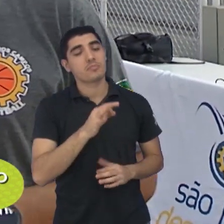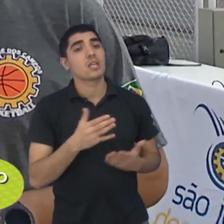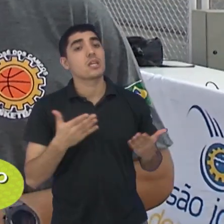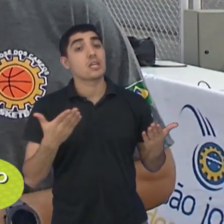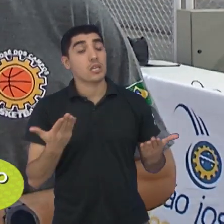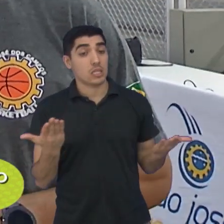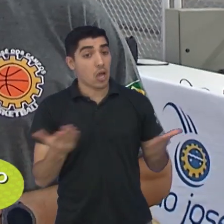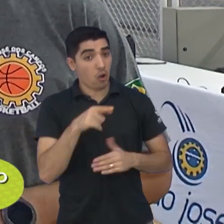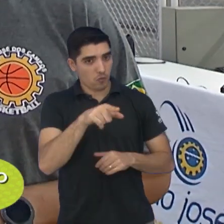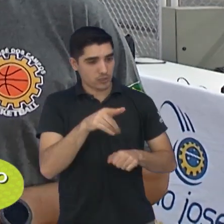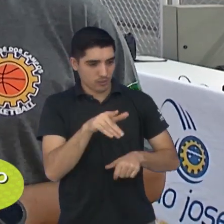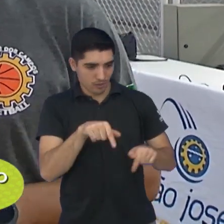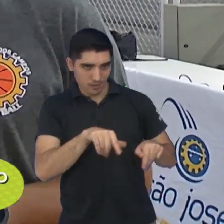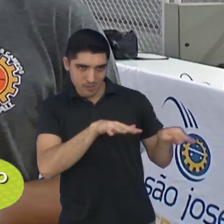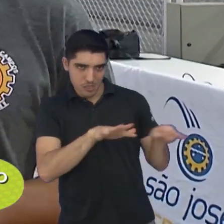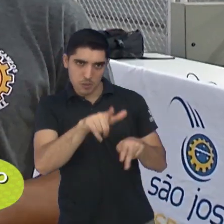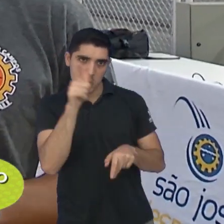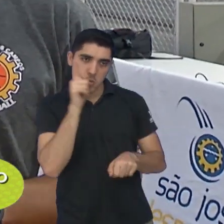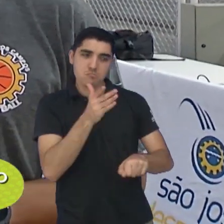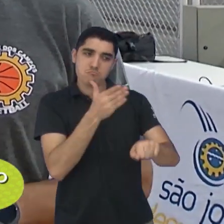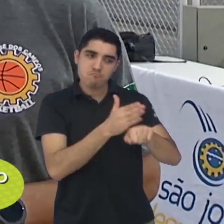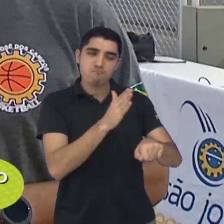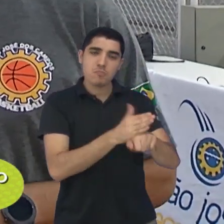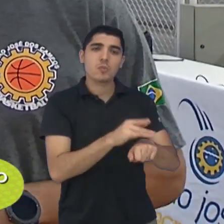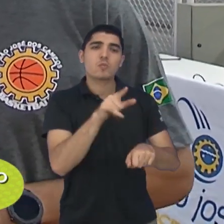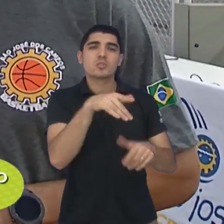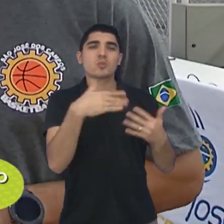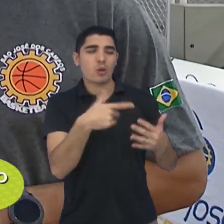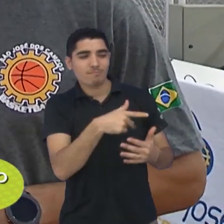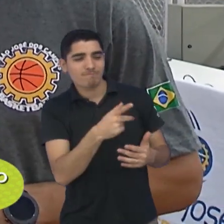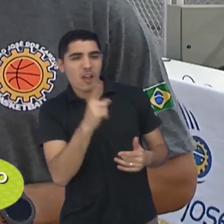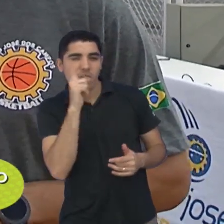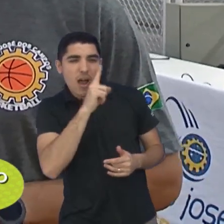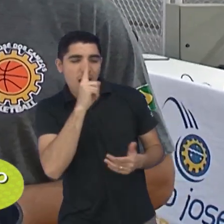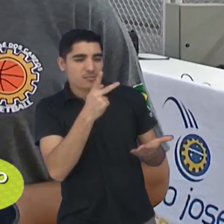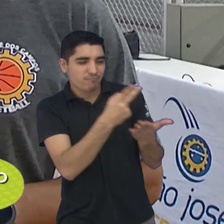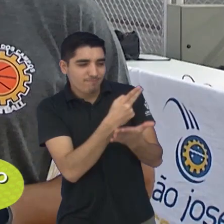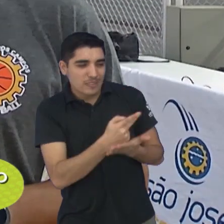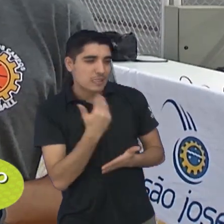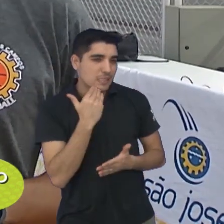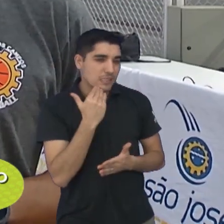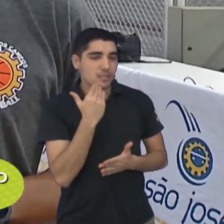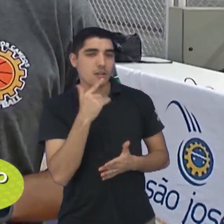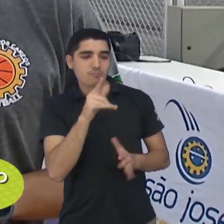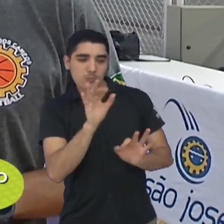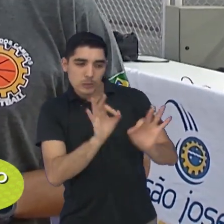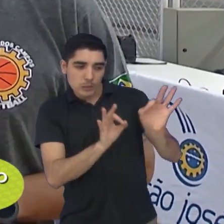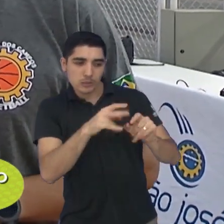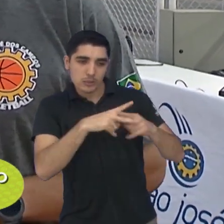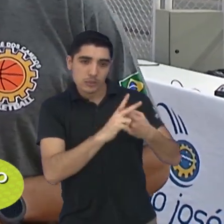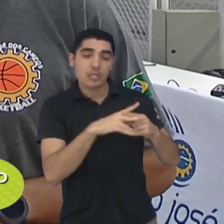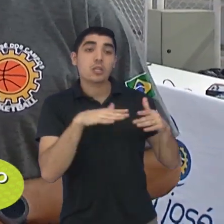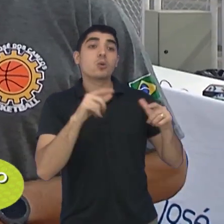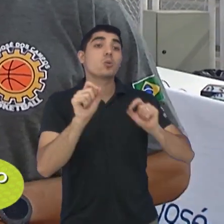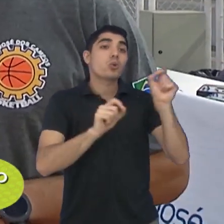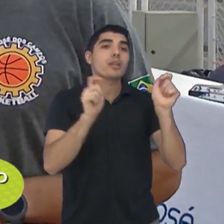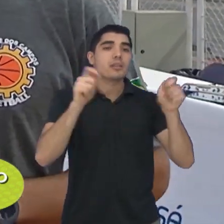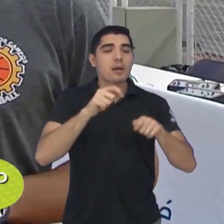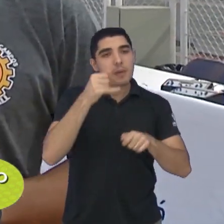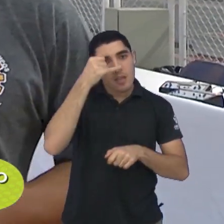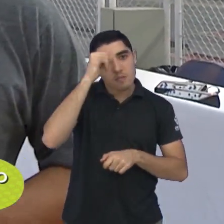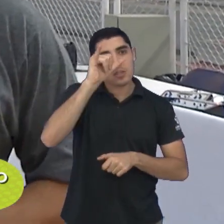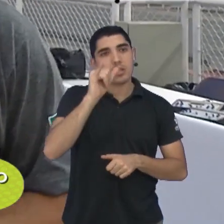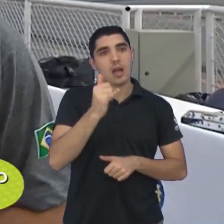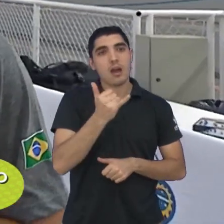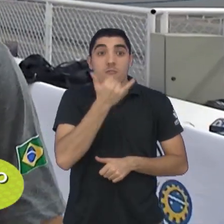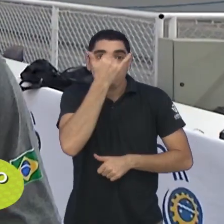semana que você teve para poder trabalhar, quais erros foram corrigidos, né? E quais precisam ser evitados também no jogo, nesse segundo jogo agora? Bom,